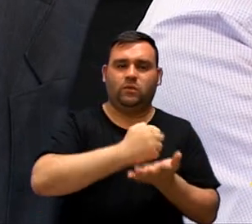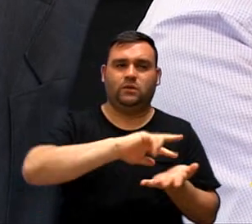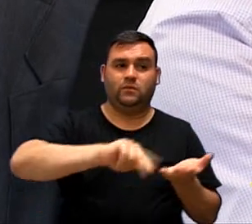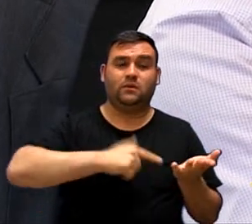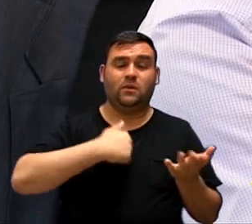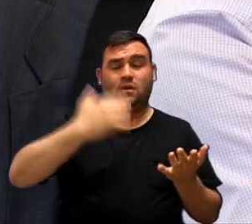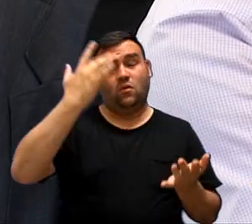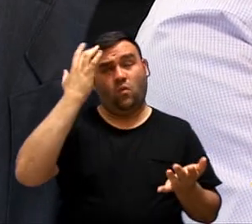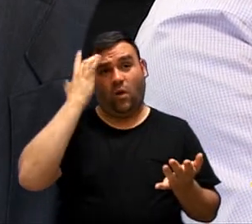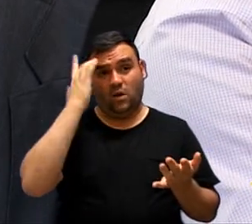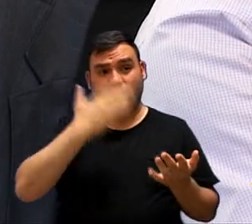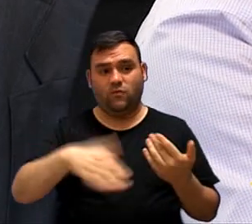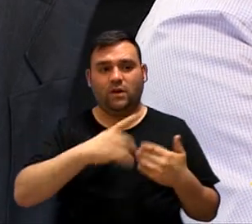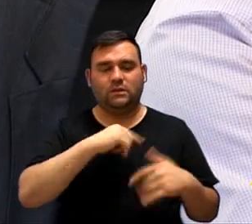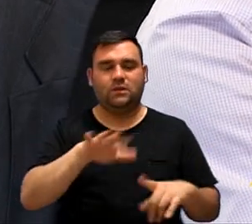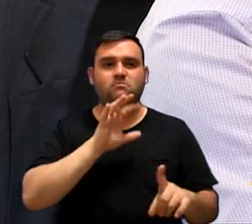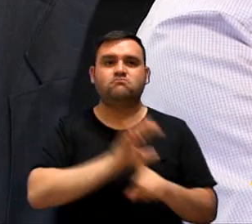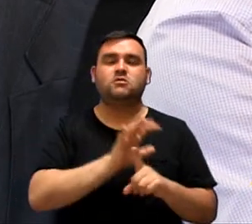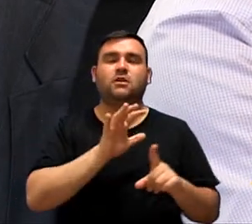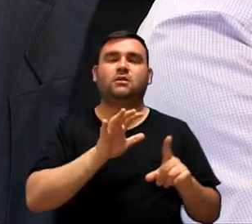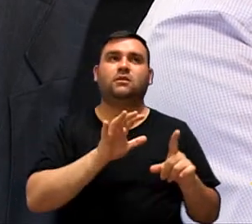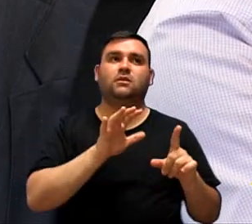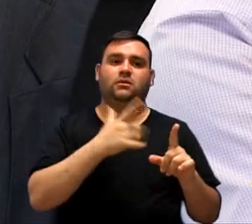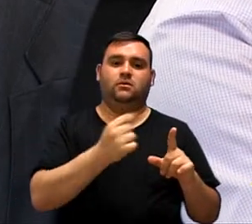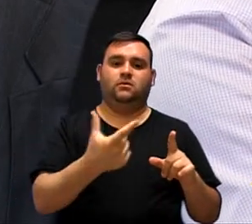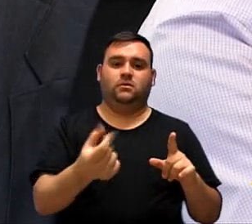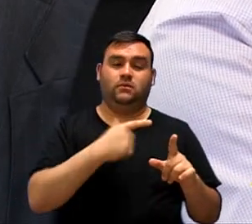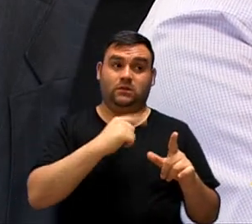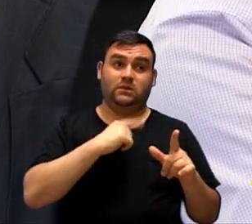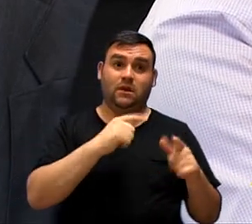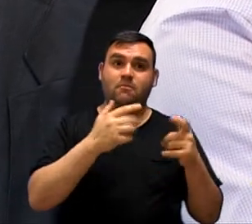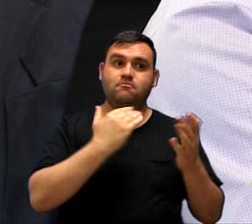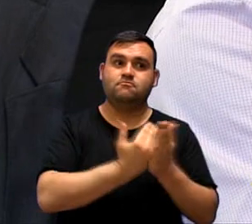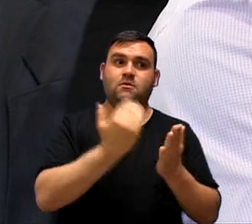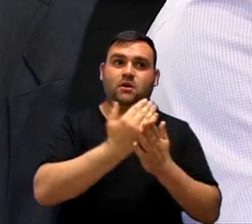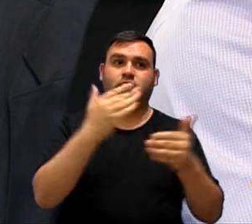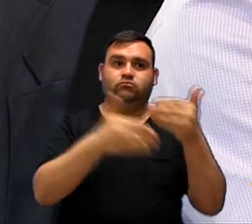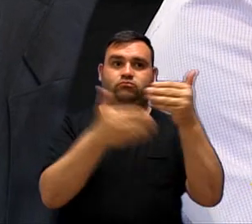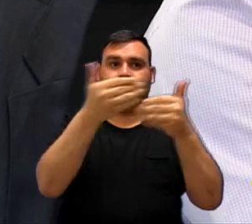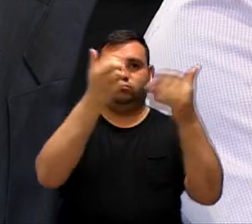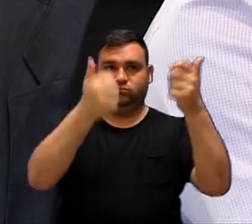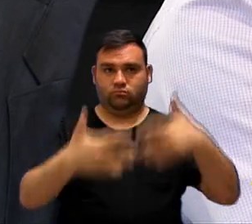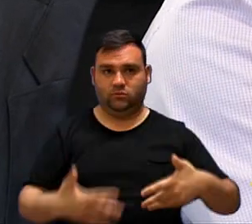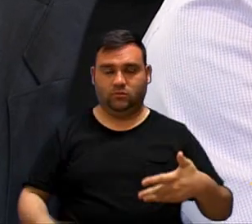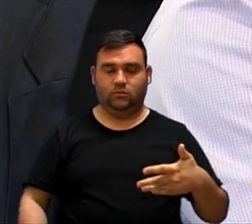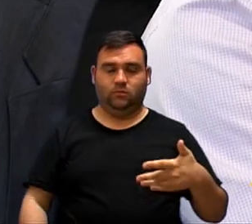estou entendendo que vão impactar no orçamento de 2020, portanto, que estão em tela.